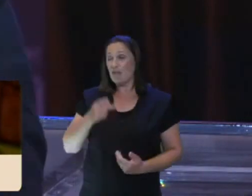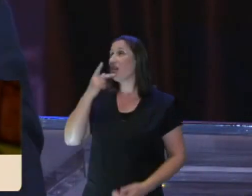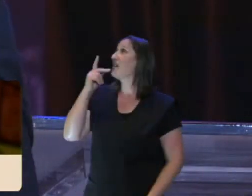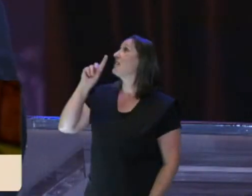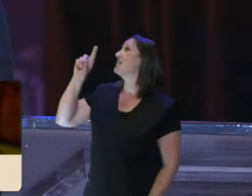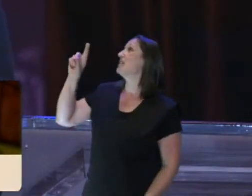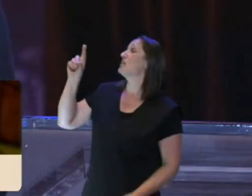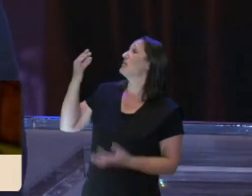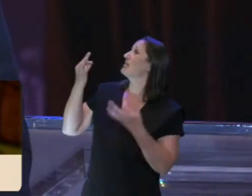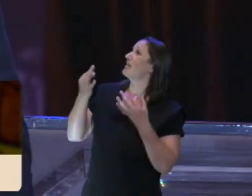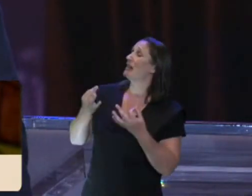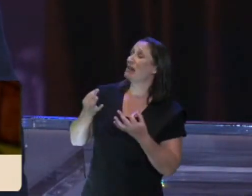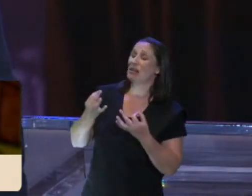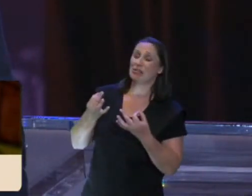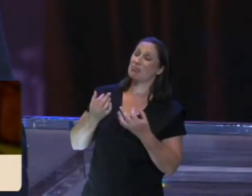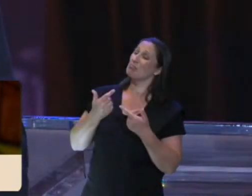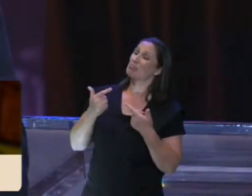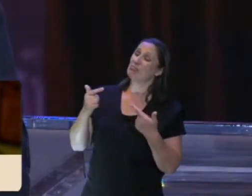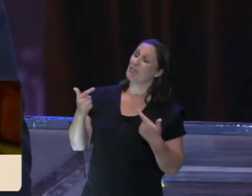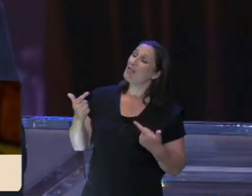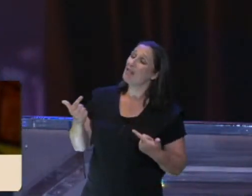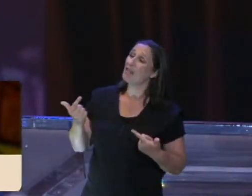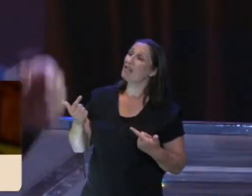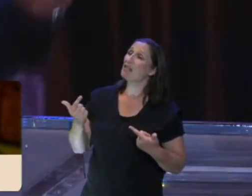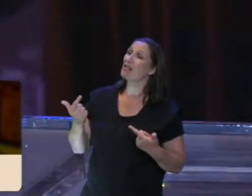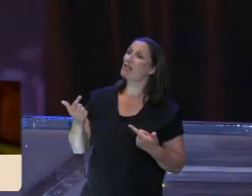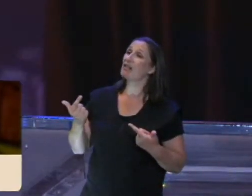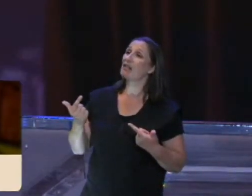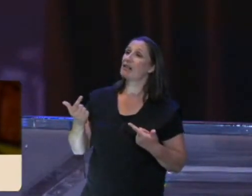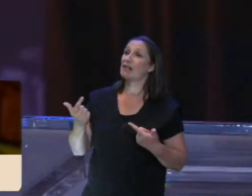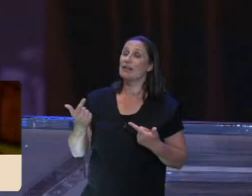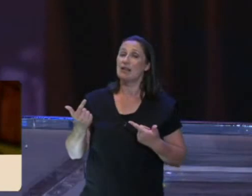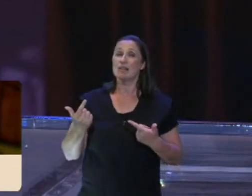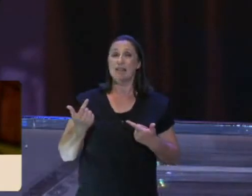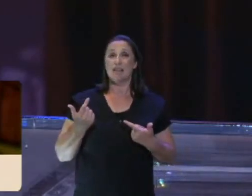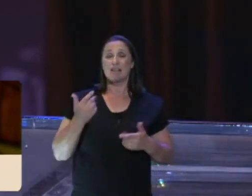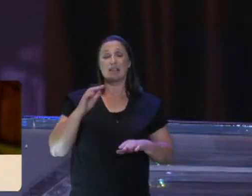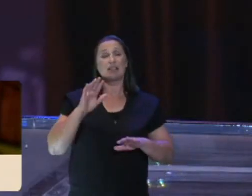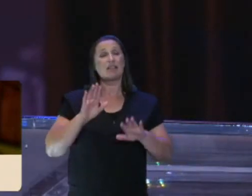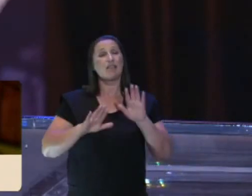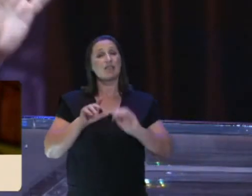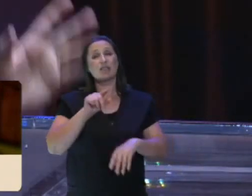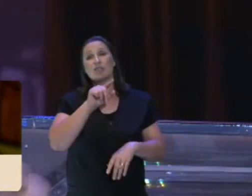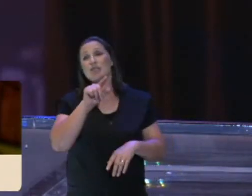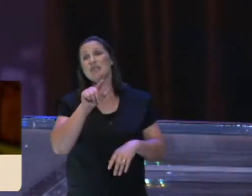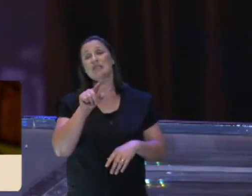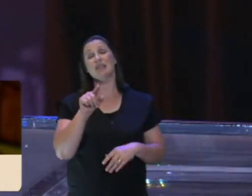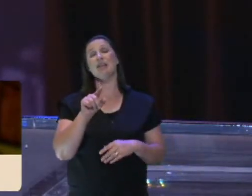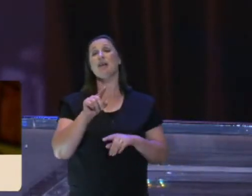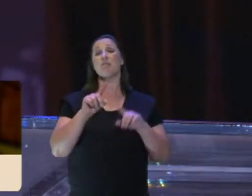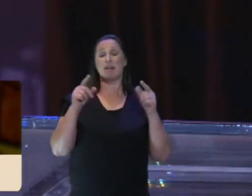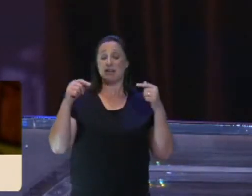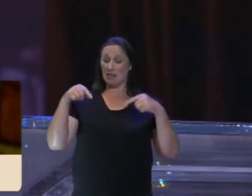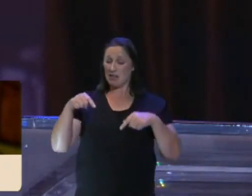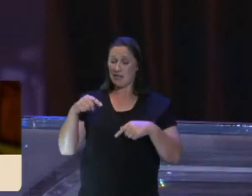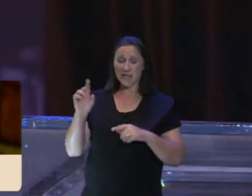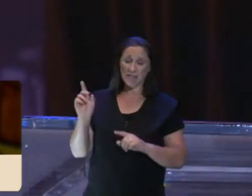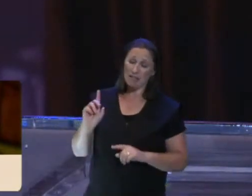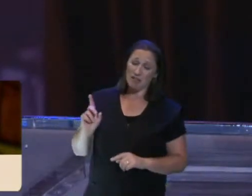não funciona. Pode ser que funcione aí com você, mas aqui comigo não funciona não.